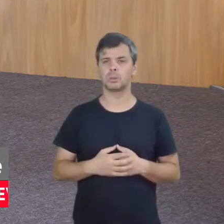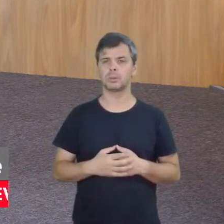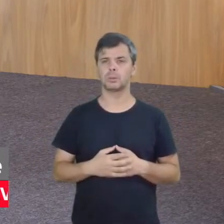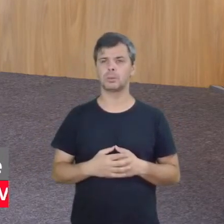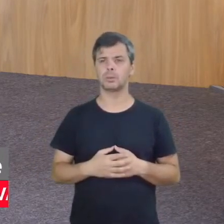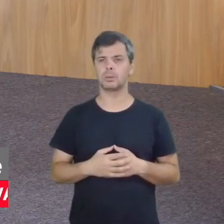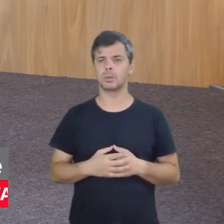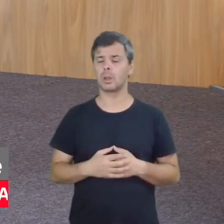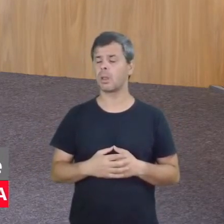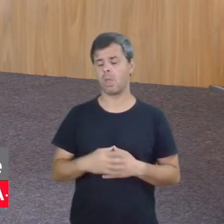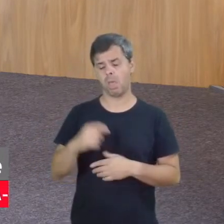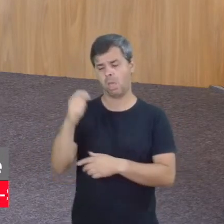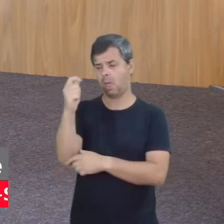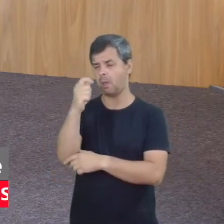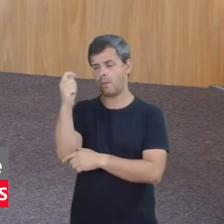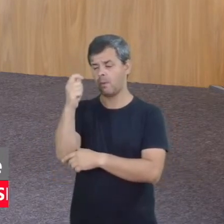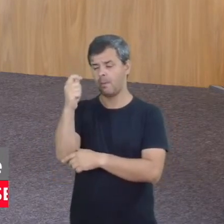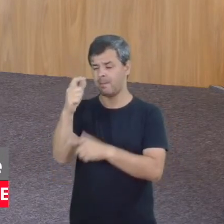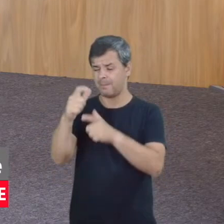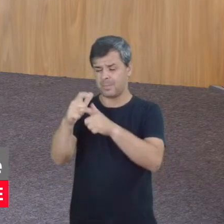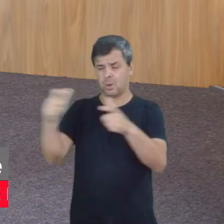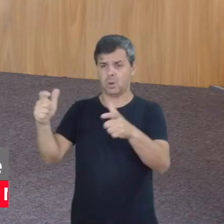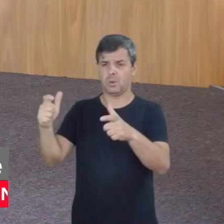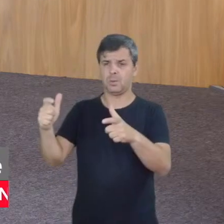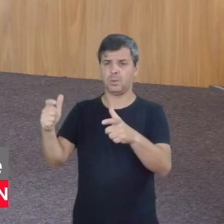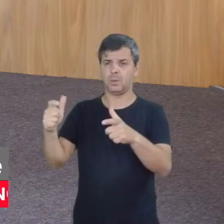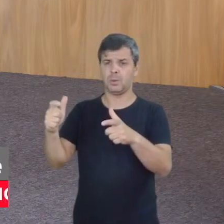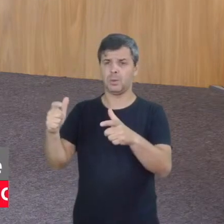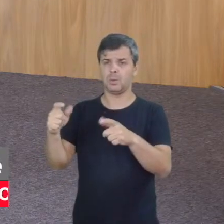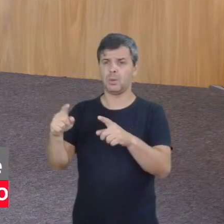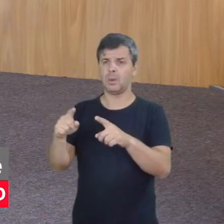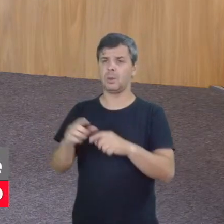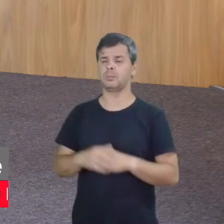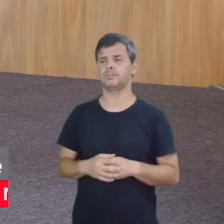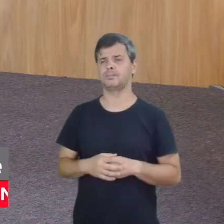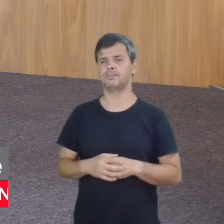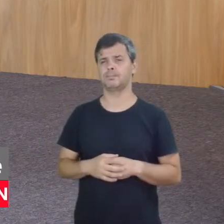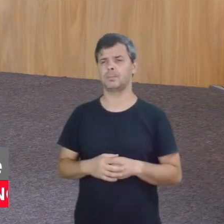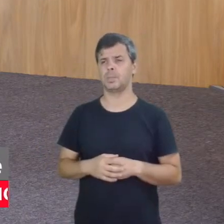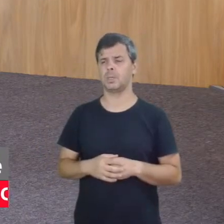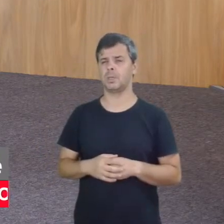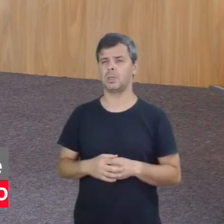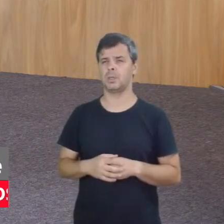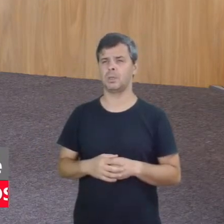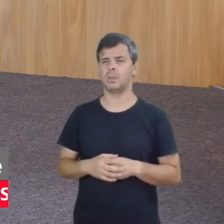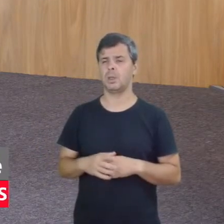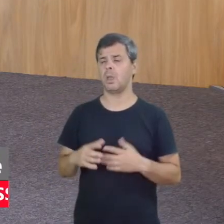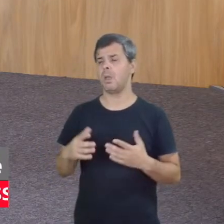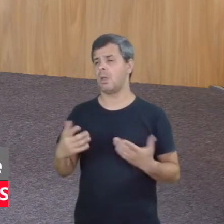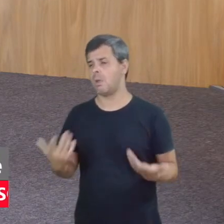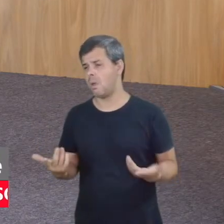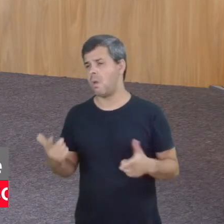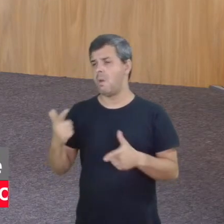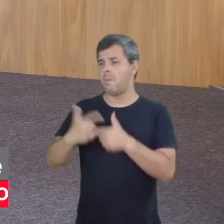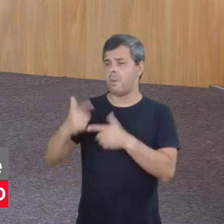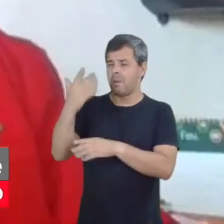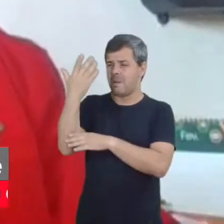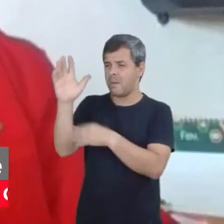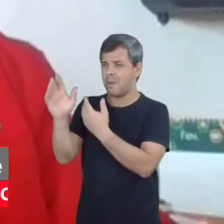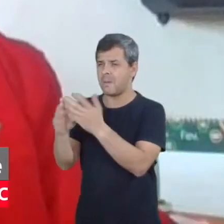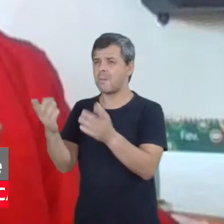a tragédia não foi maior, foi fruto dessa grande